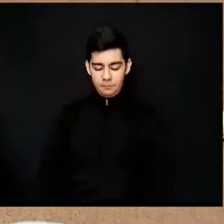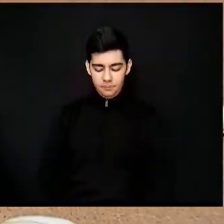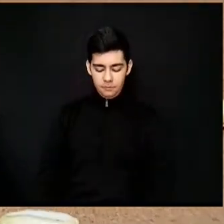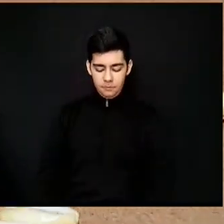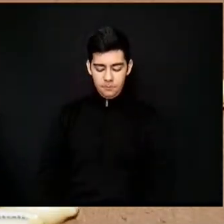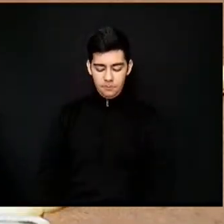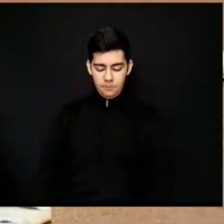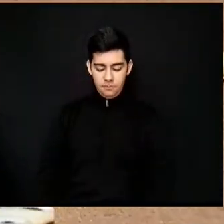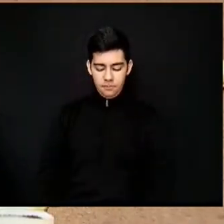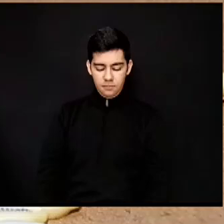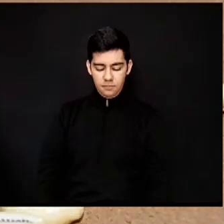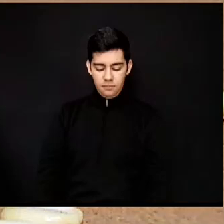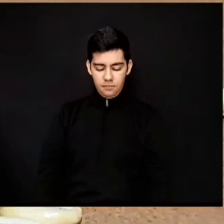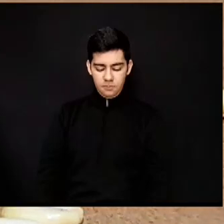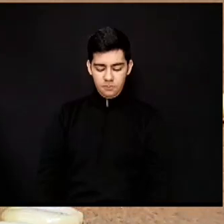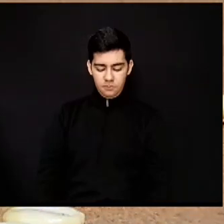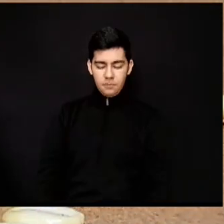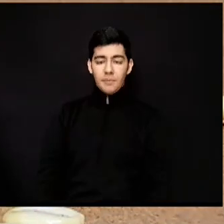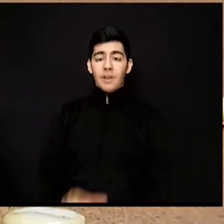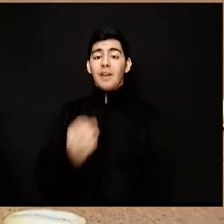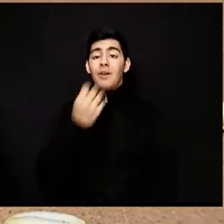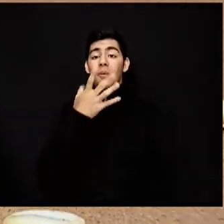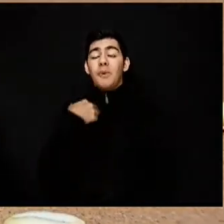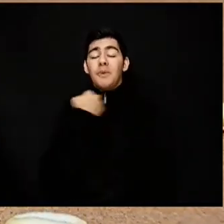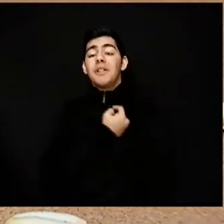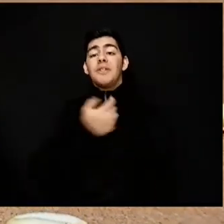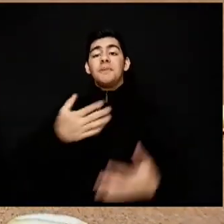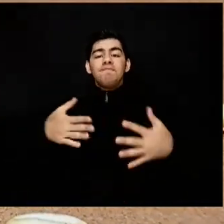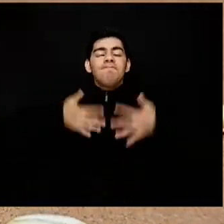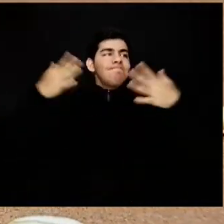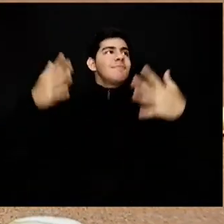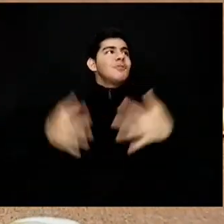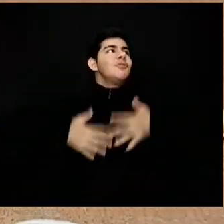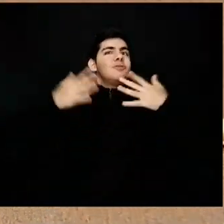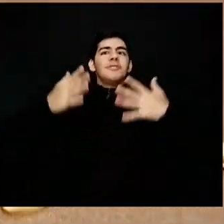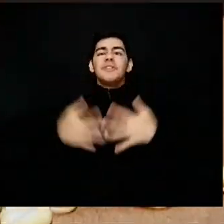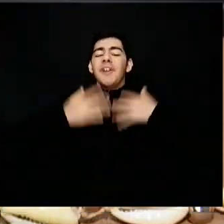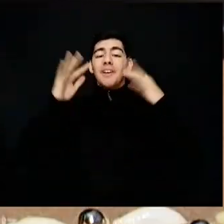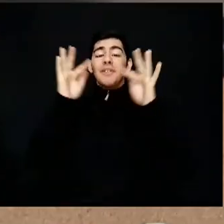gente pode se divertir, né? Pode colocar...